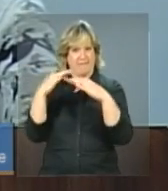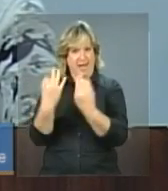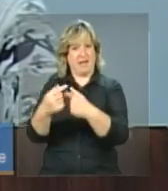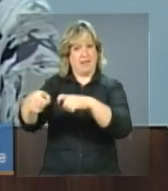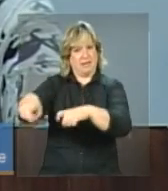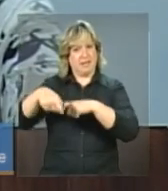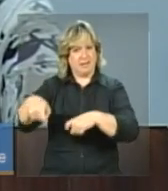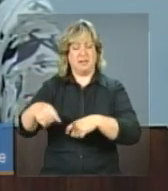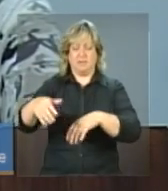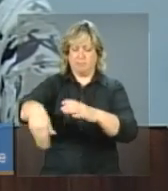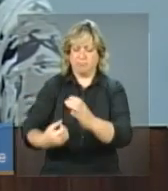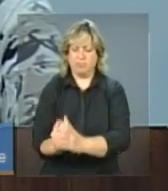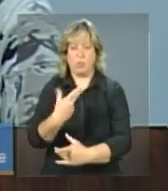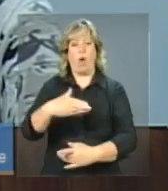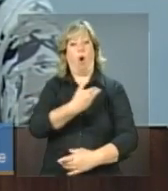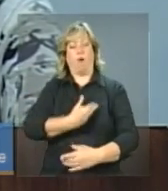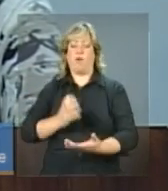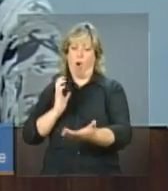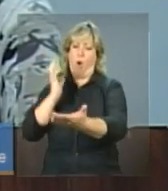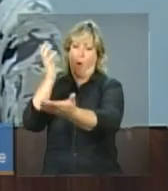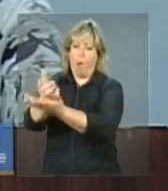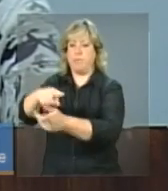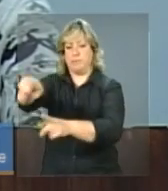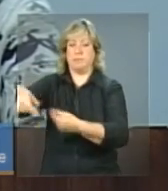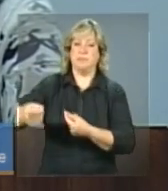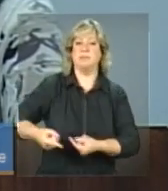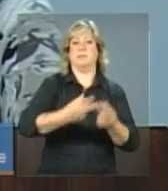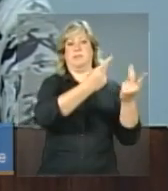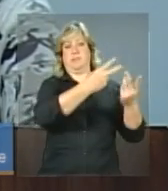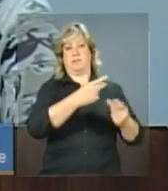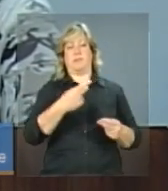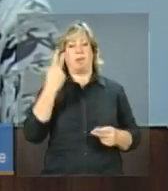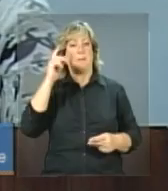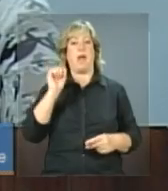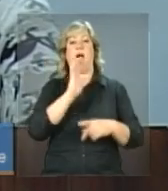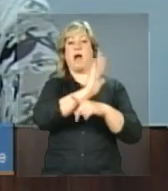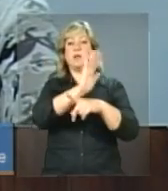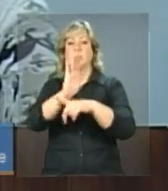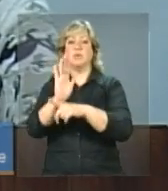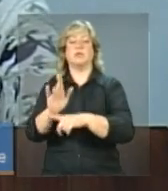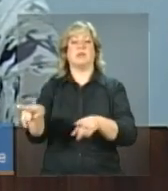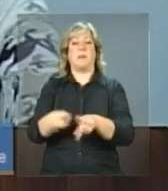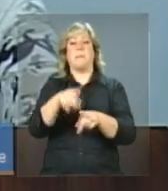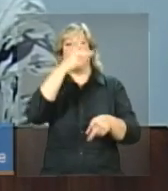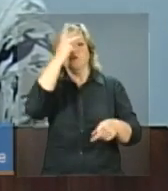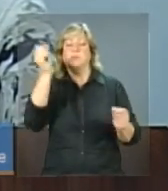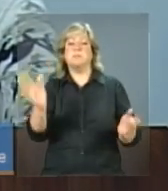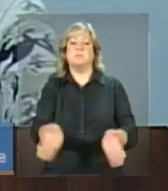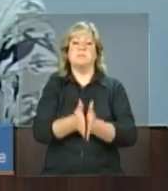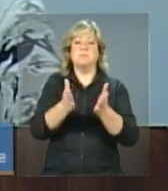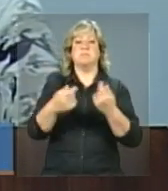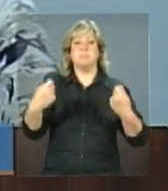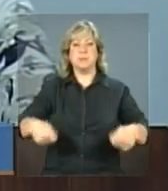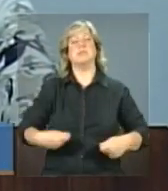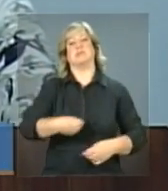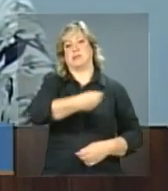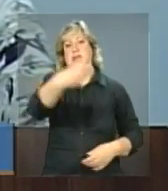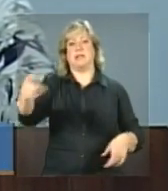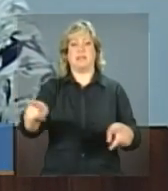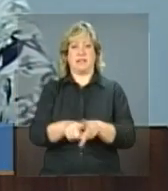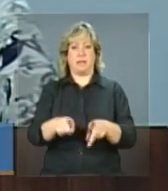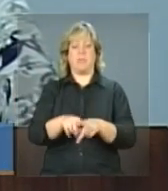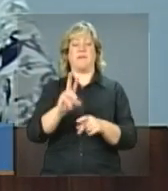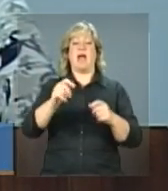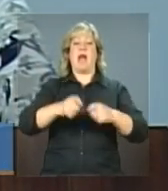familiares produtos, tanto para estoque quanto para distribuição para a população que necessita. Nós queremos e vamos ampliar